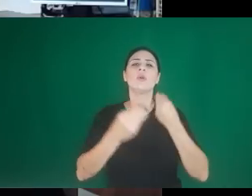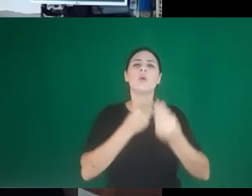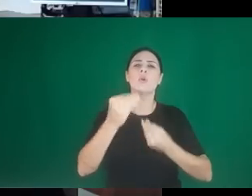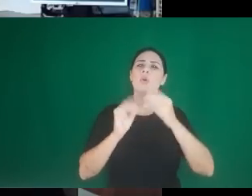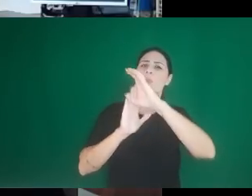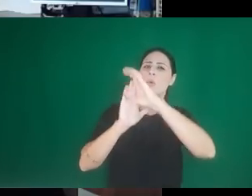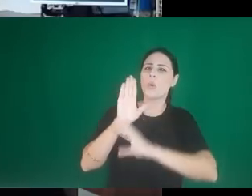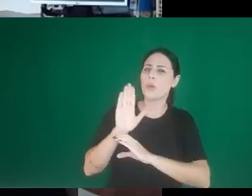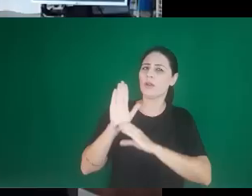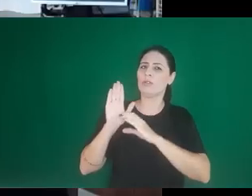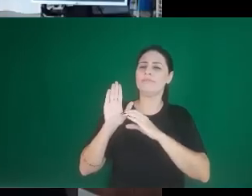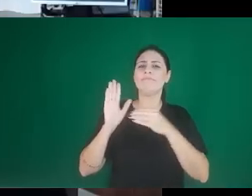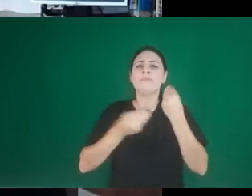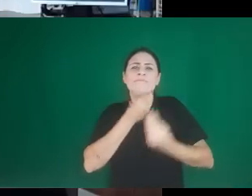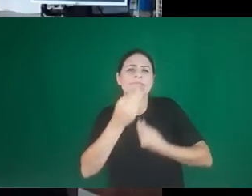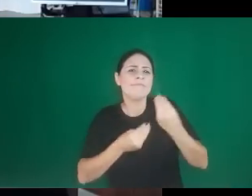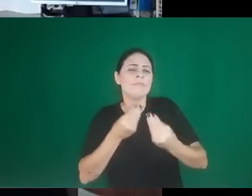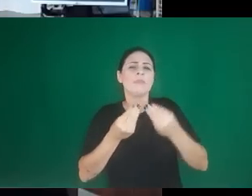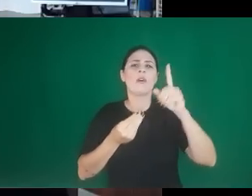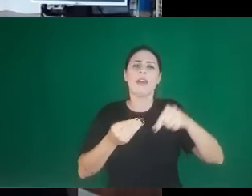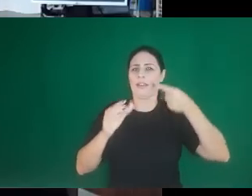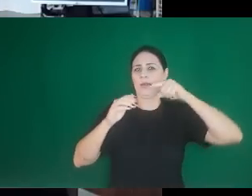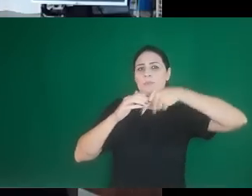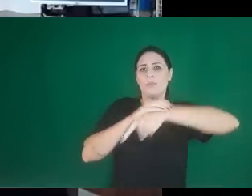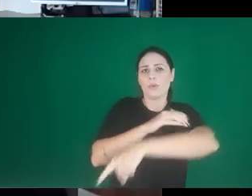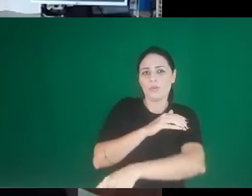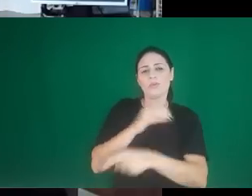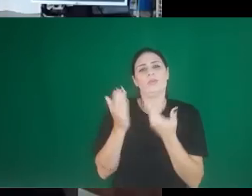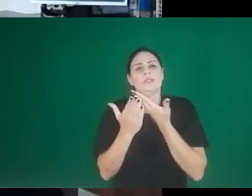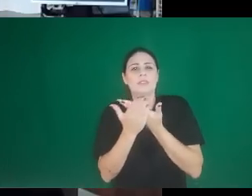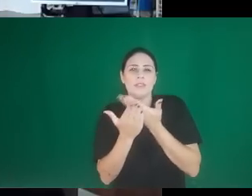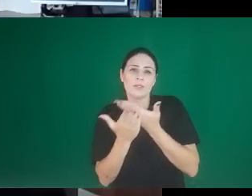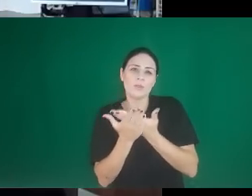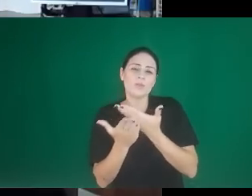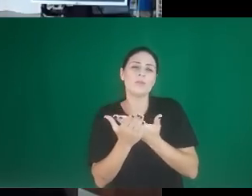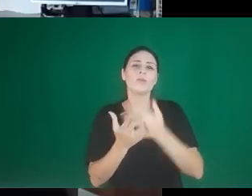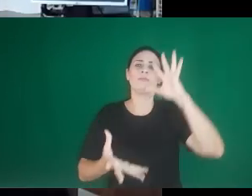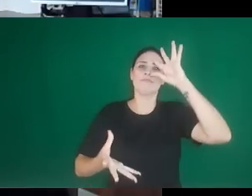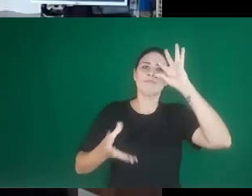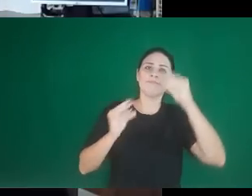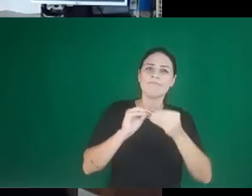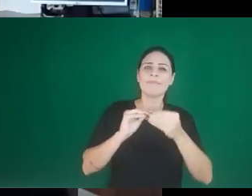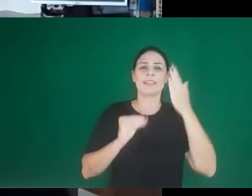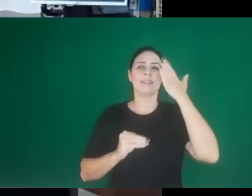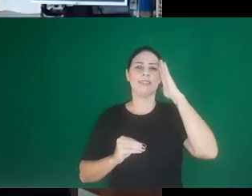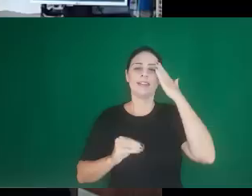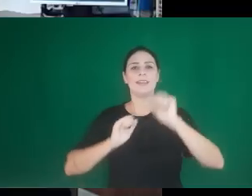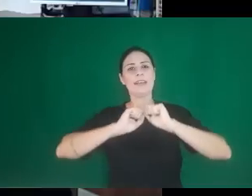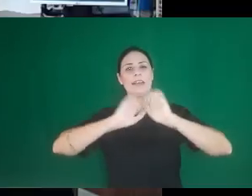do alinhamento curricular. A gente vai tentar estudar um pouco mais, aprofundar os nossos estudos, né? Para